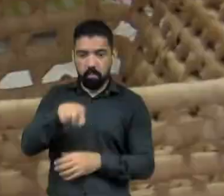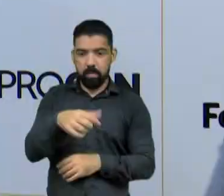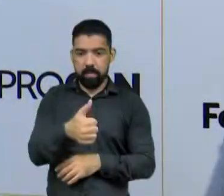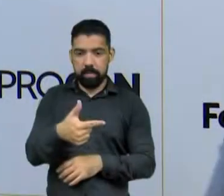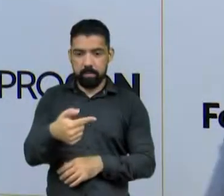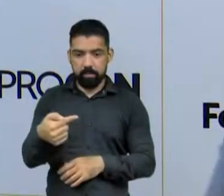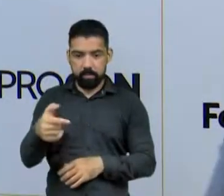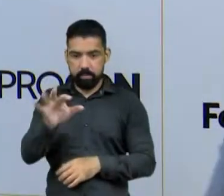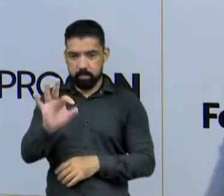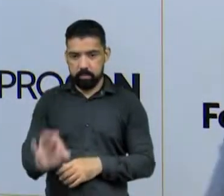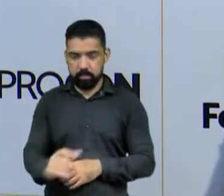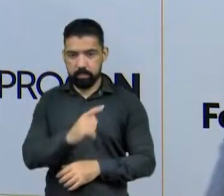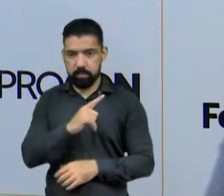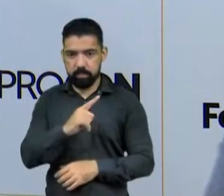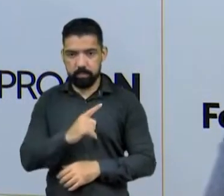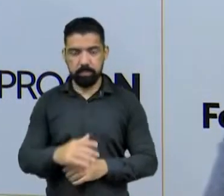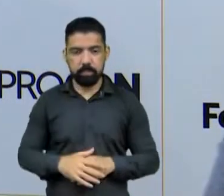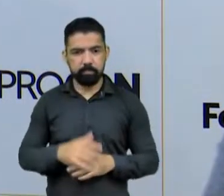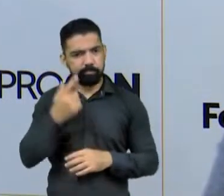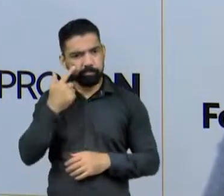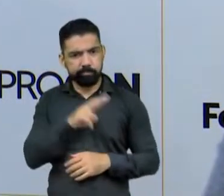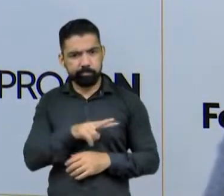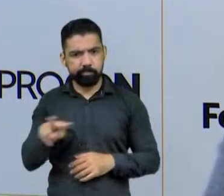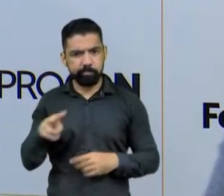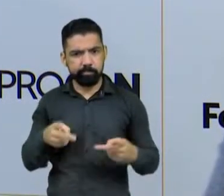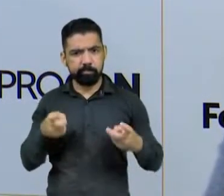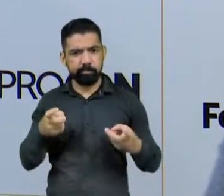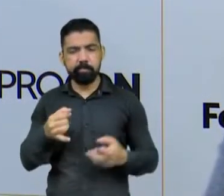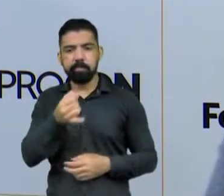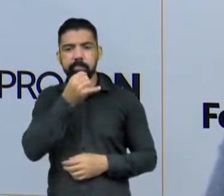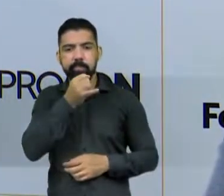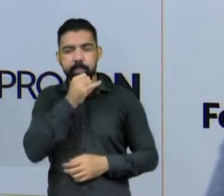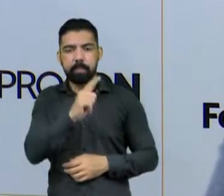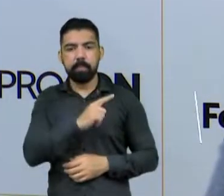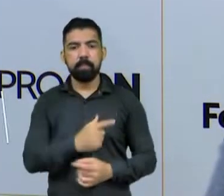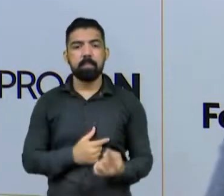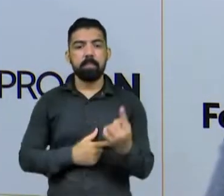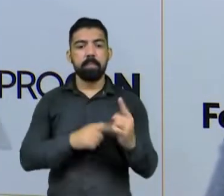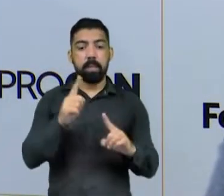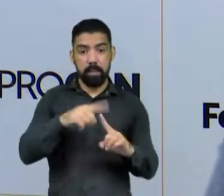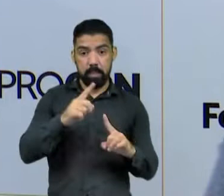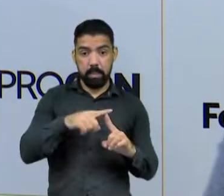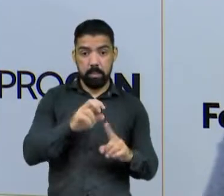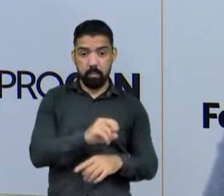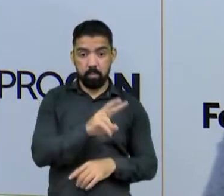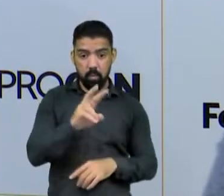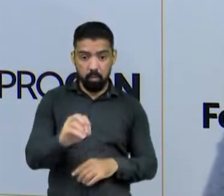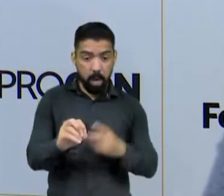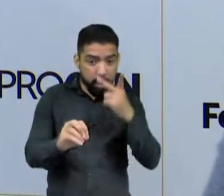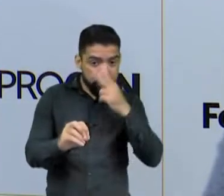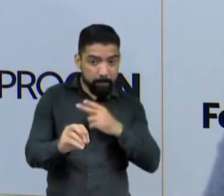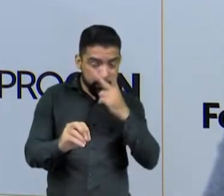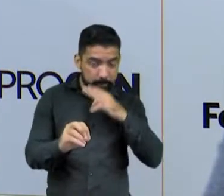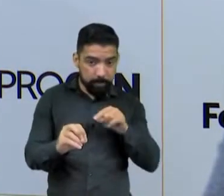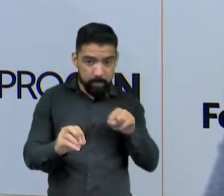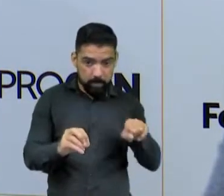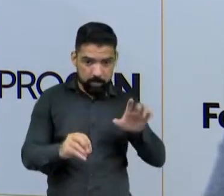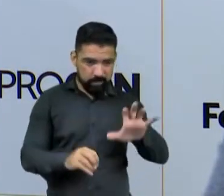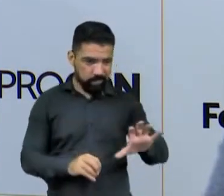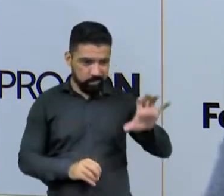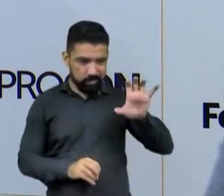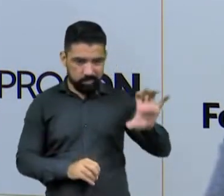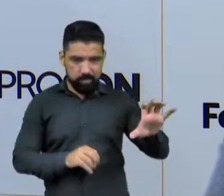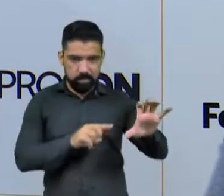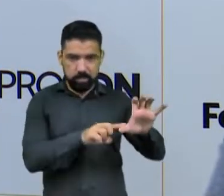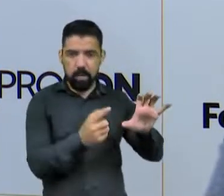127%. Observamos aí que, por exemplo, teve um tipo de ovo de Páscoa, que o mesmo ovo de Páscoa, numa regional, ele